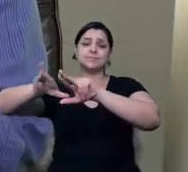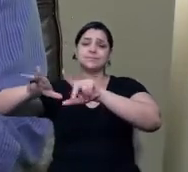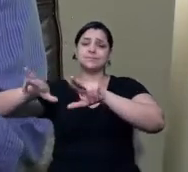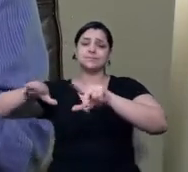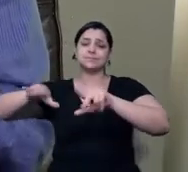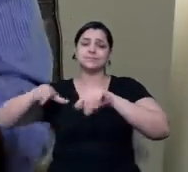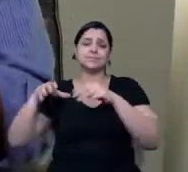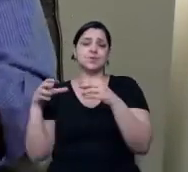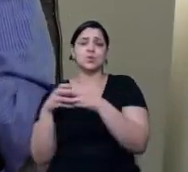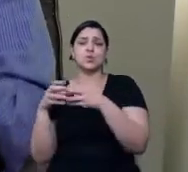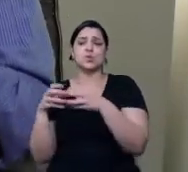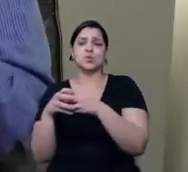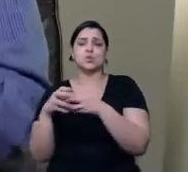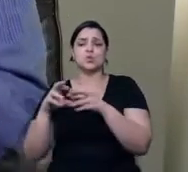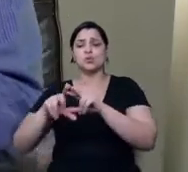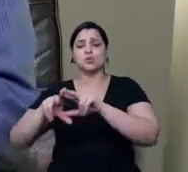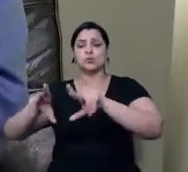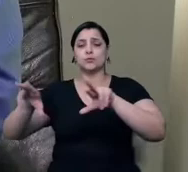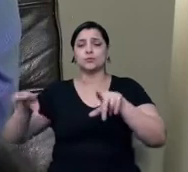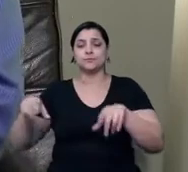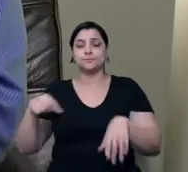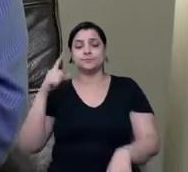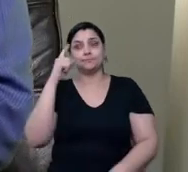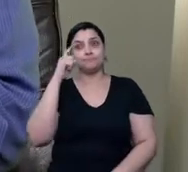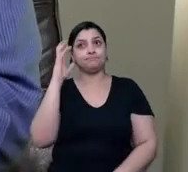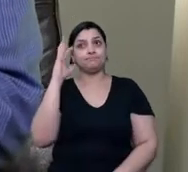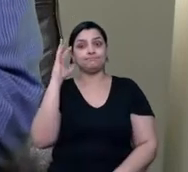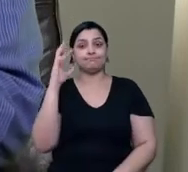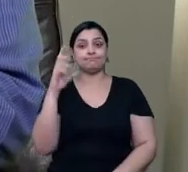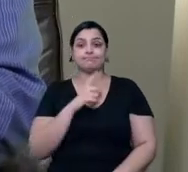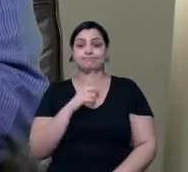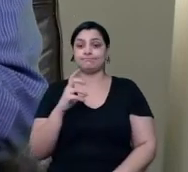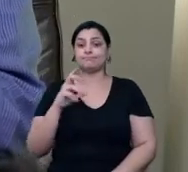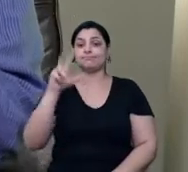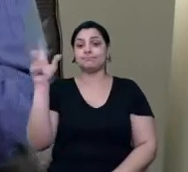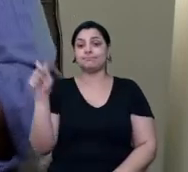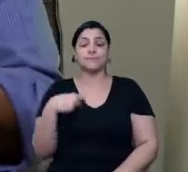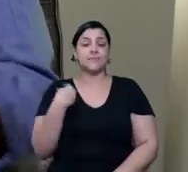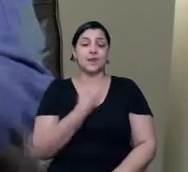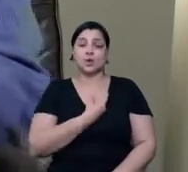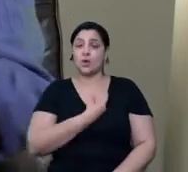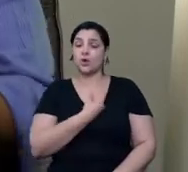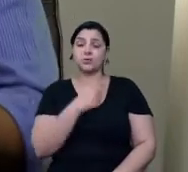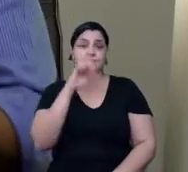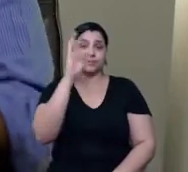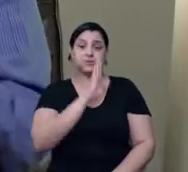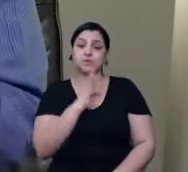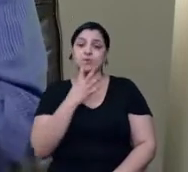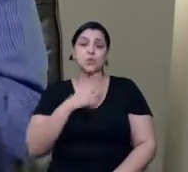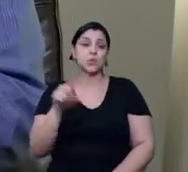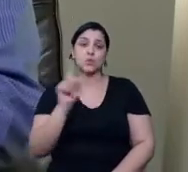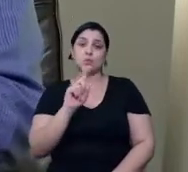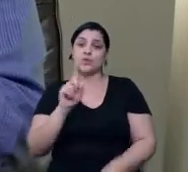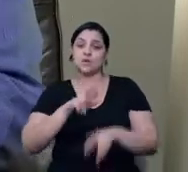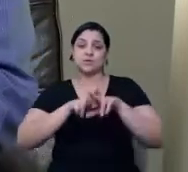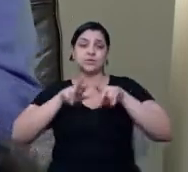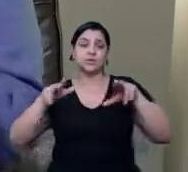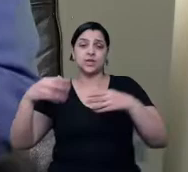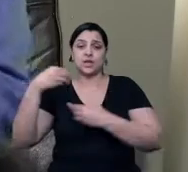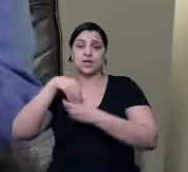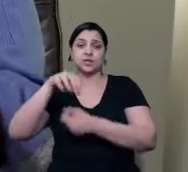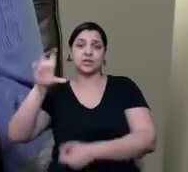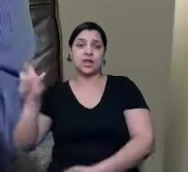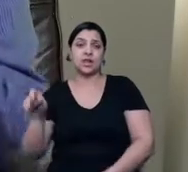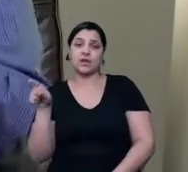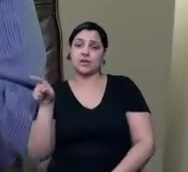tal, e às vezes a gente, embora tenha uma presença africana muito grande, a gente, às vezes, como brasileiro, não conhece essa diversidade